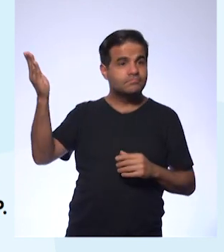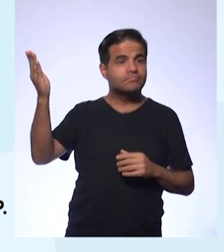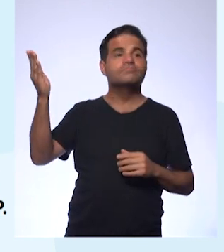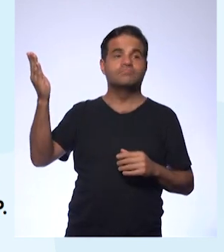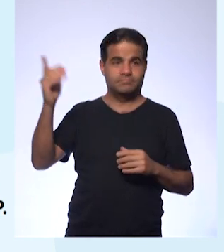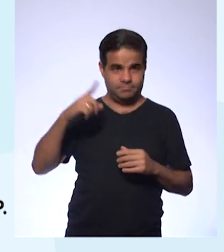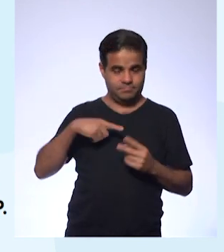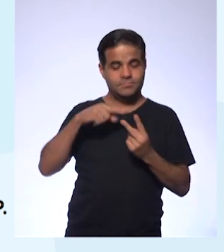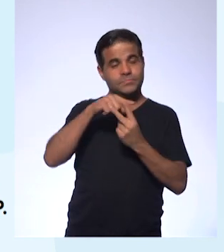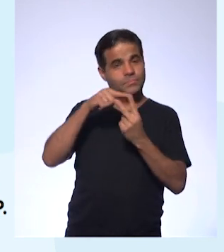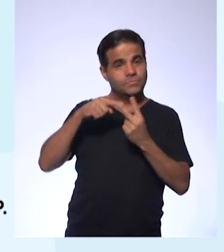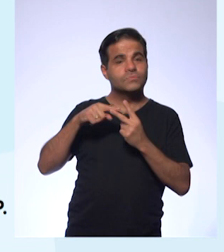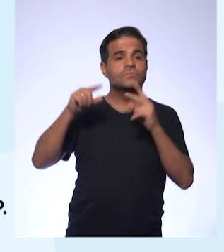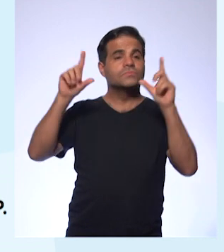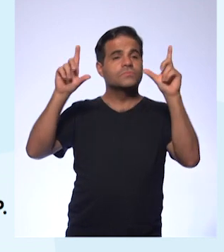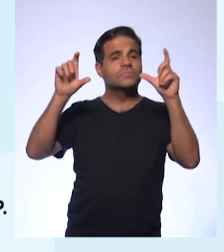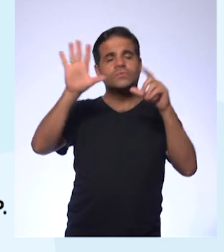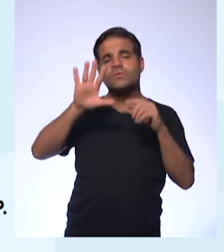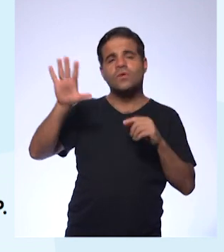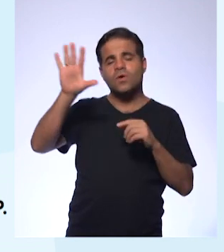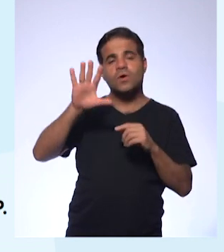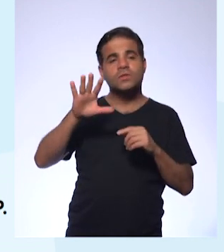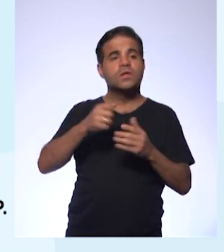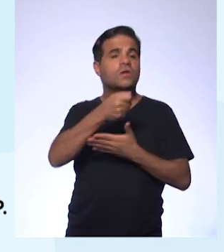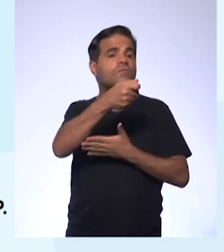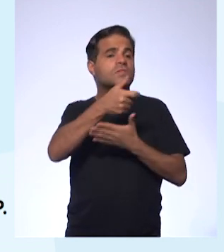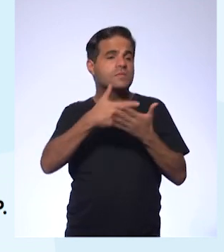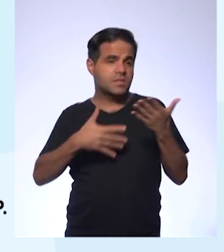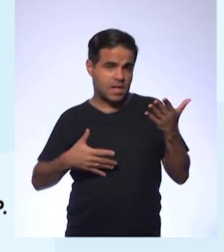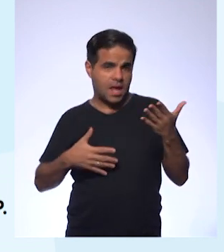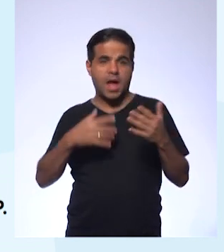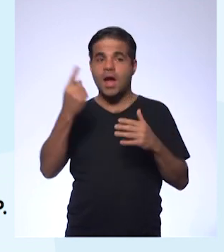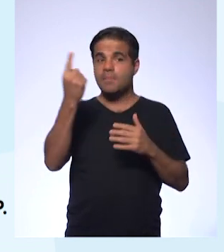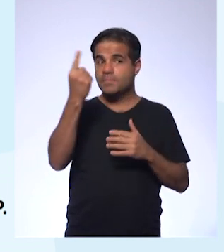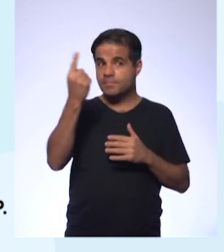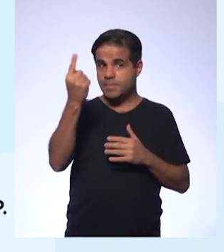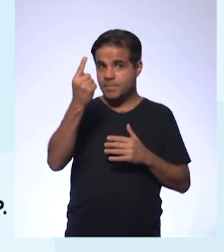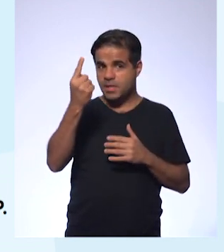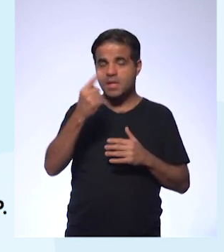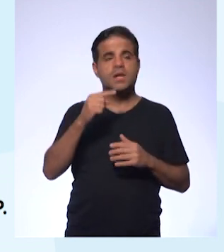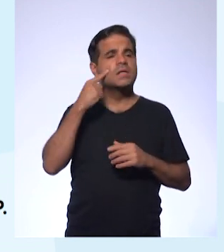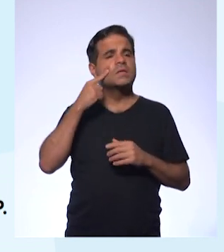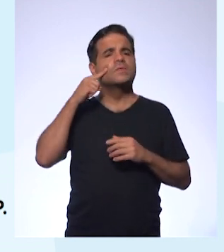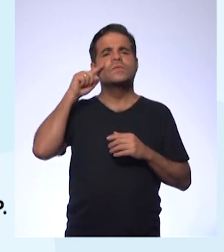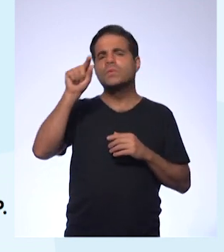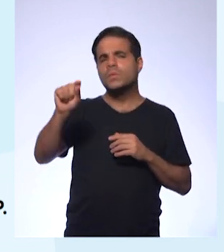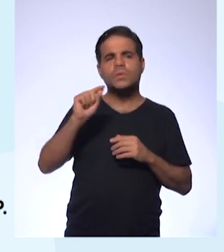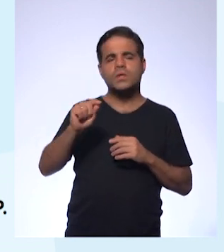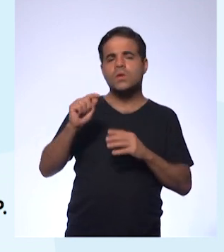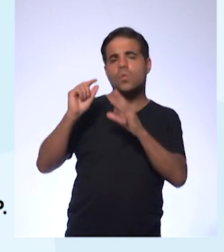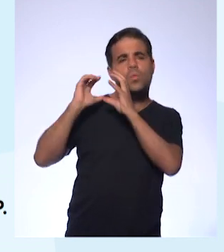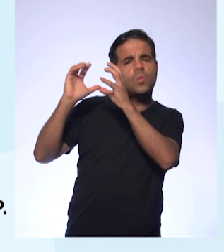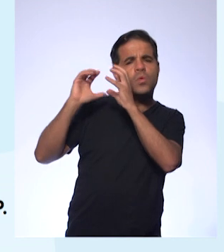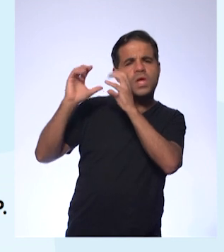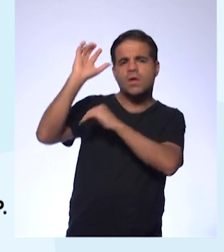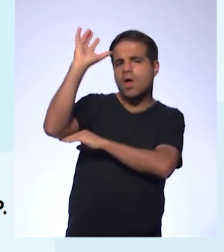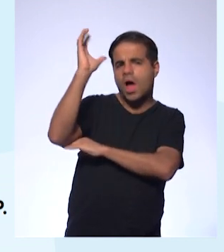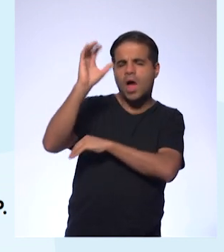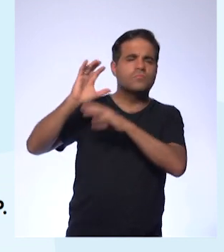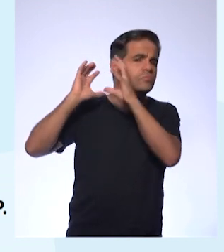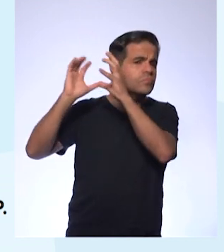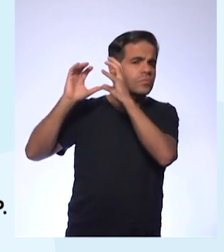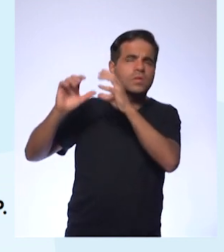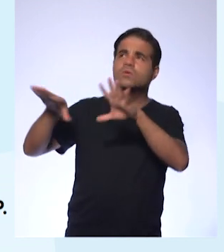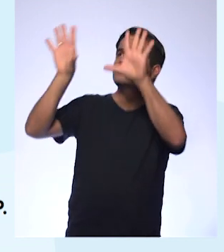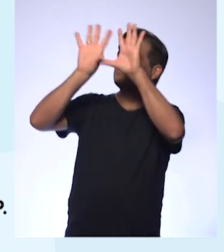Sim, nós temos 2 imagens. Eu vou descrever a primeira imagem para vocês. Na primeira imagem, nós temos um coqueiro, nós temos um